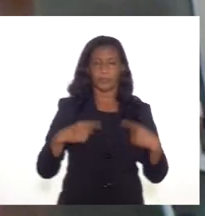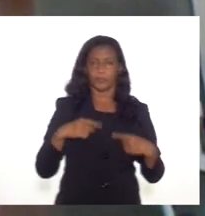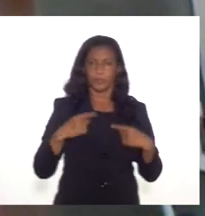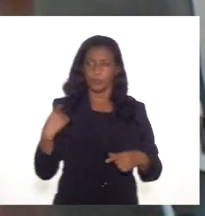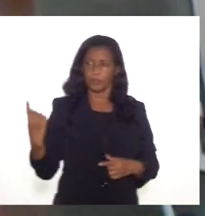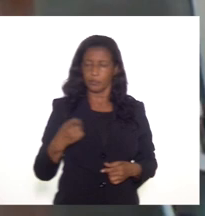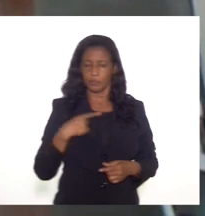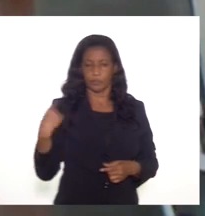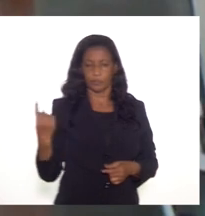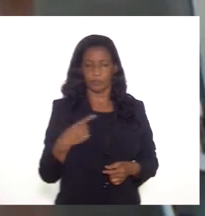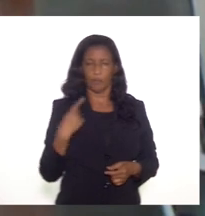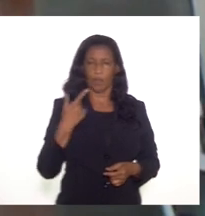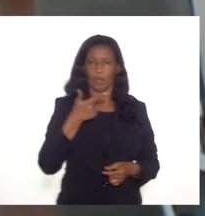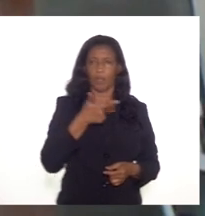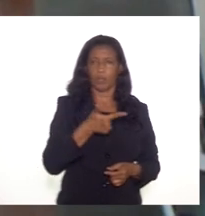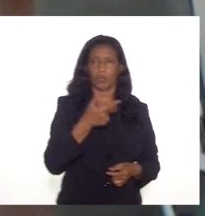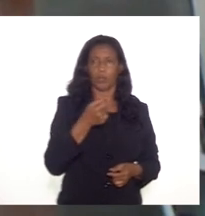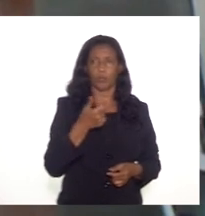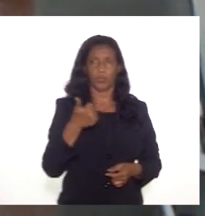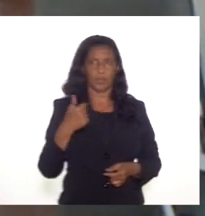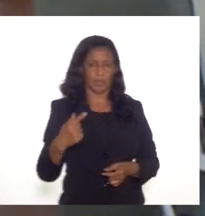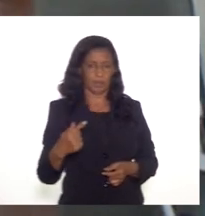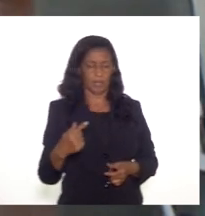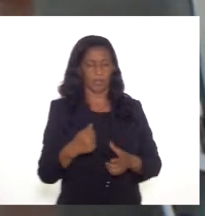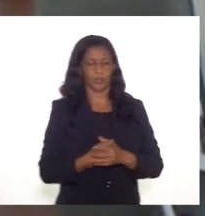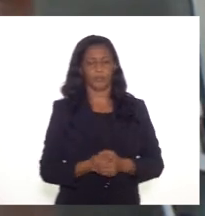nossa, no ano de 2017,